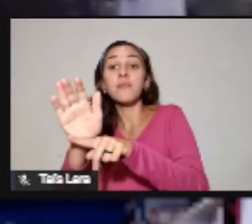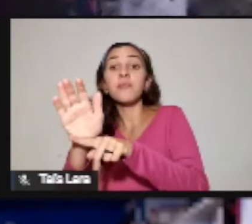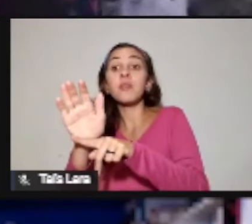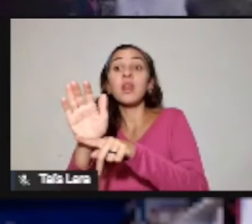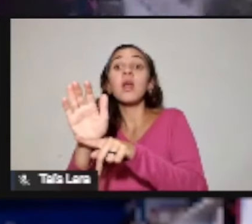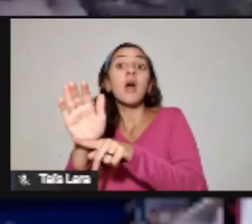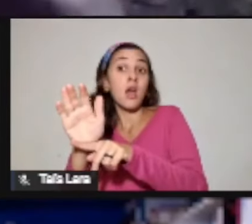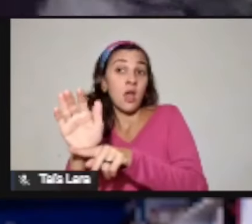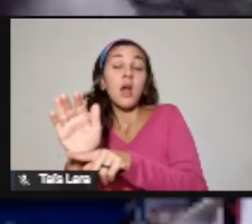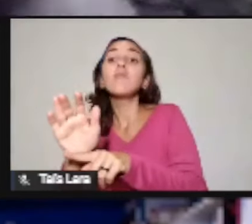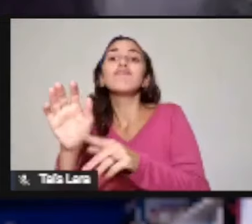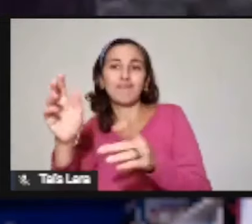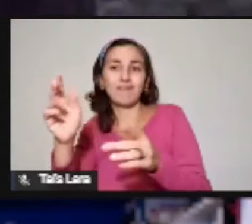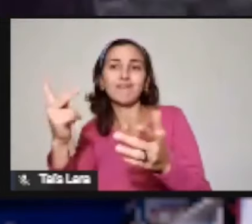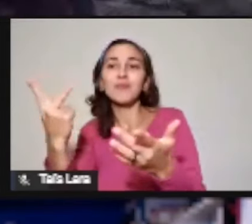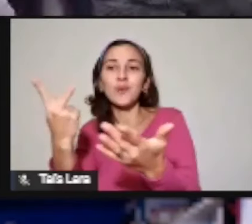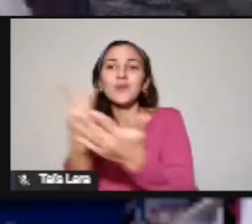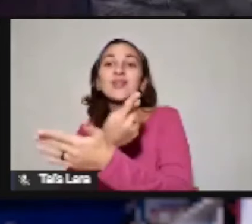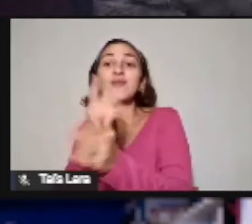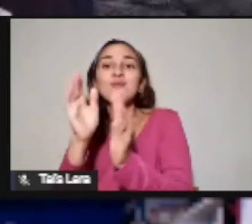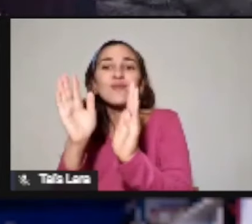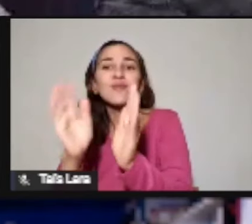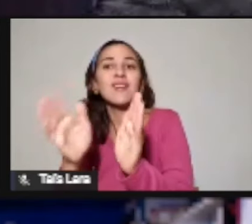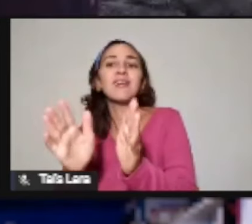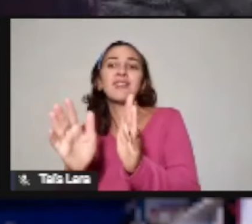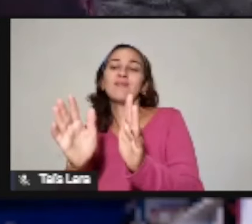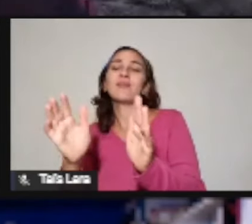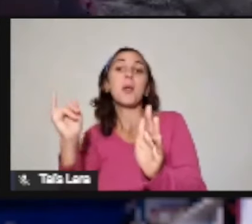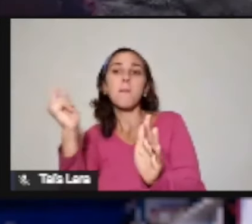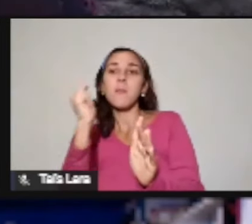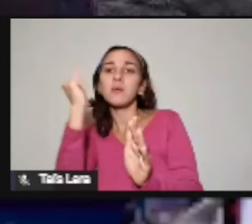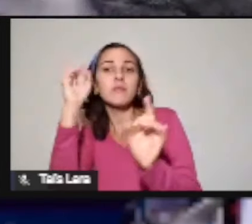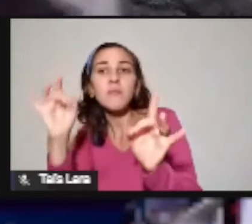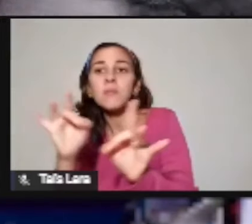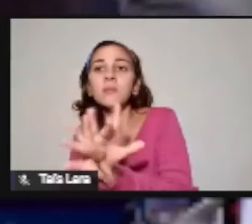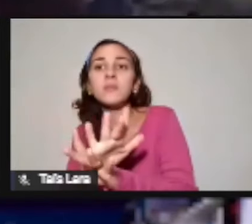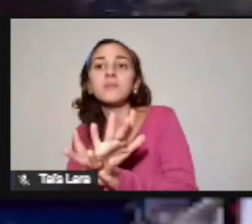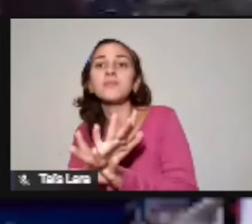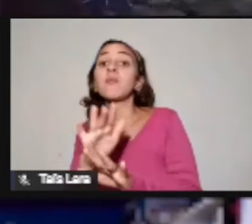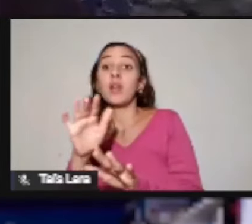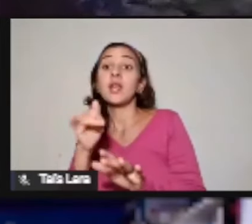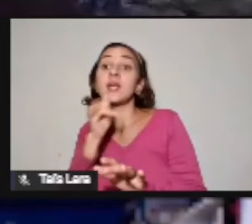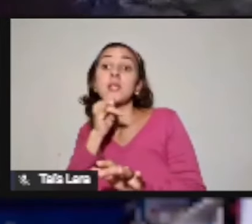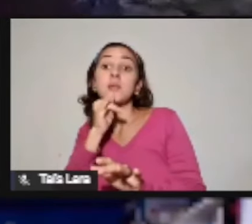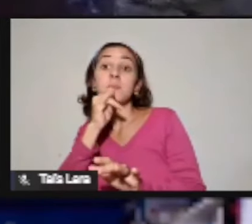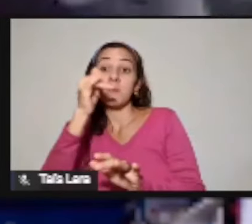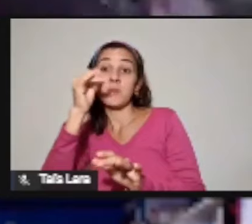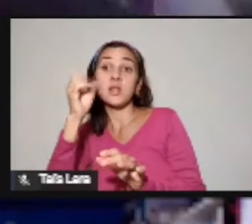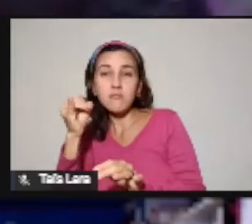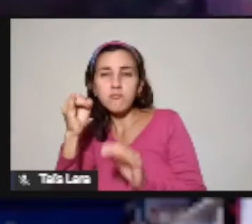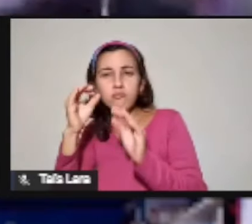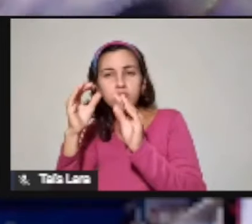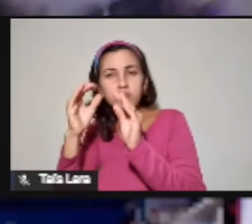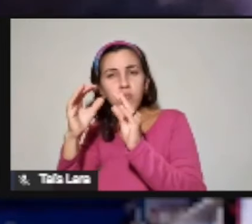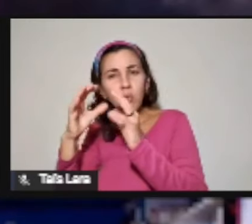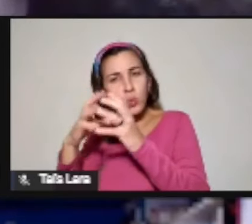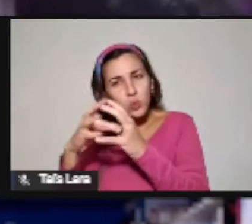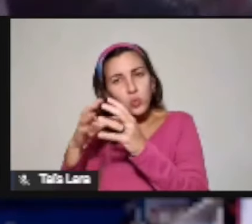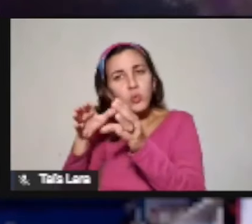pessoas, então você precisa rever o teu conceito de atendimento. Porque quando uma visita é feita, gente, pelo conselheiro,